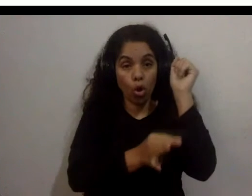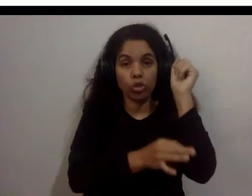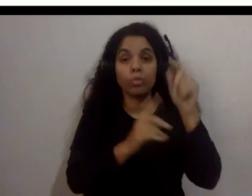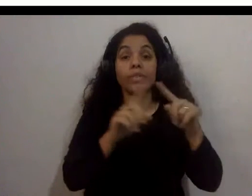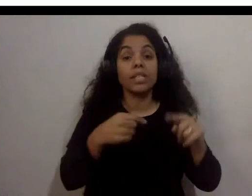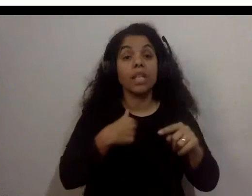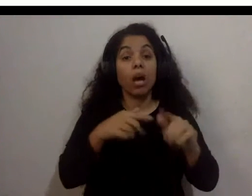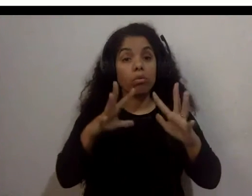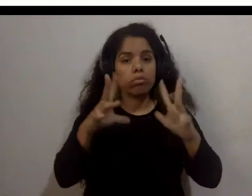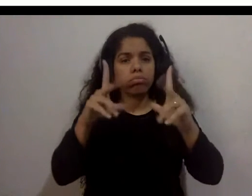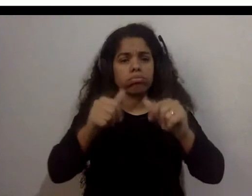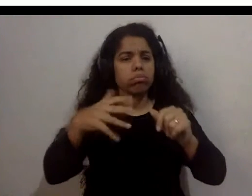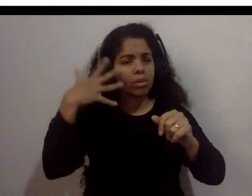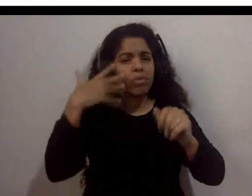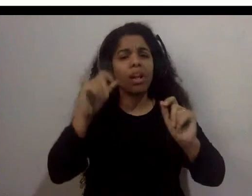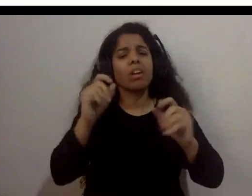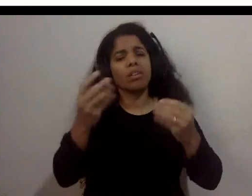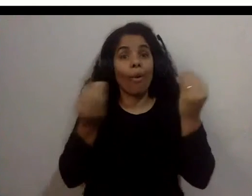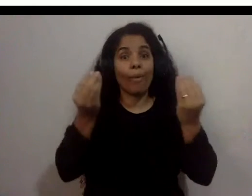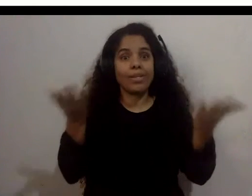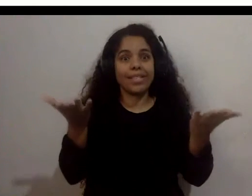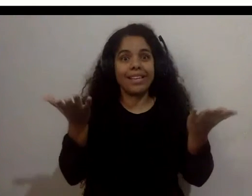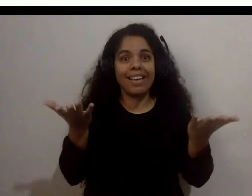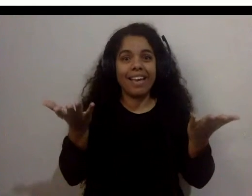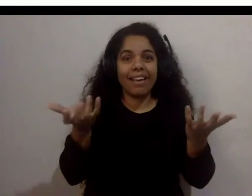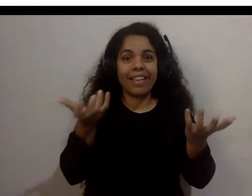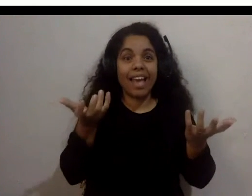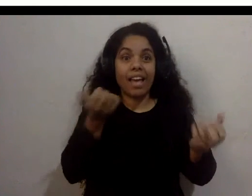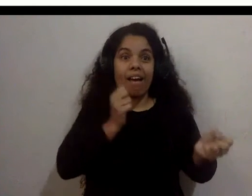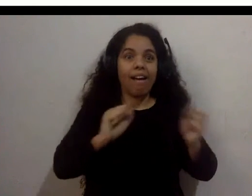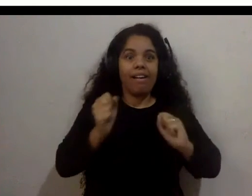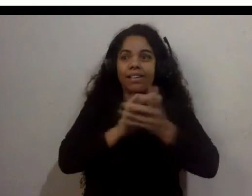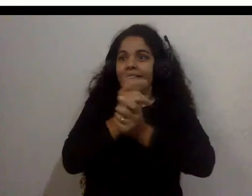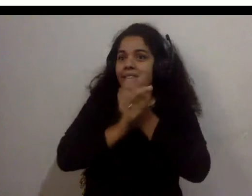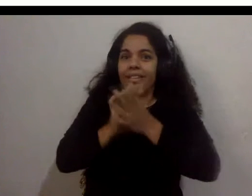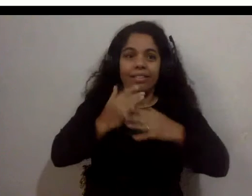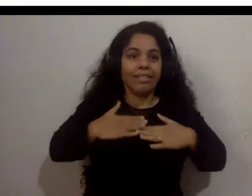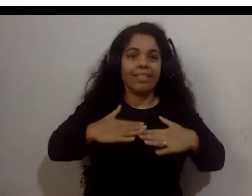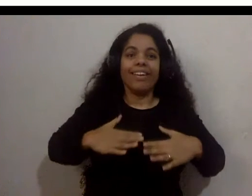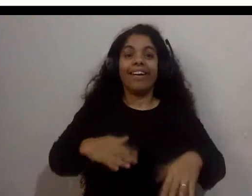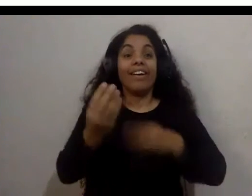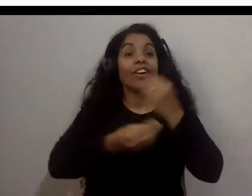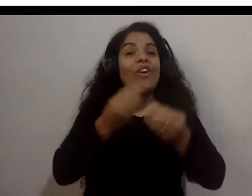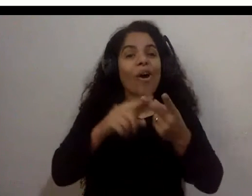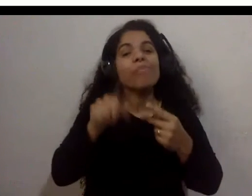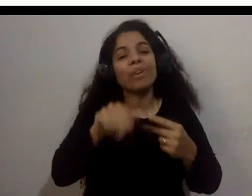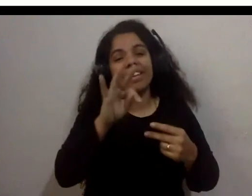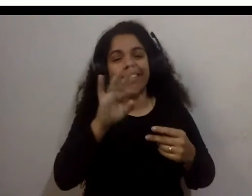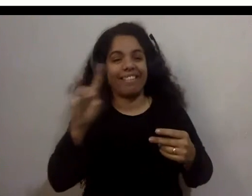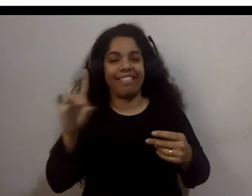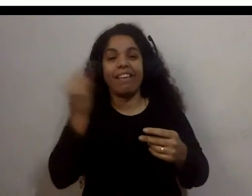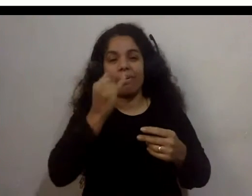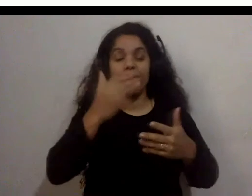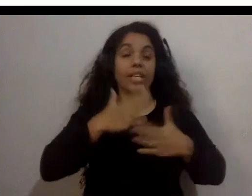então, o ponto todo dessa palestra é falar assim, como assim controlar a ansiedade? Por que que o TDD é importante na